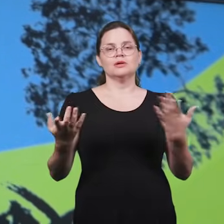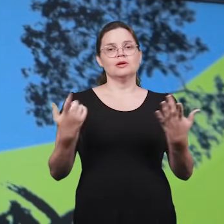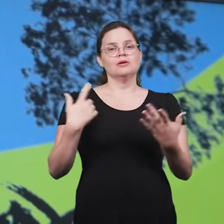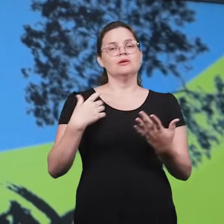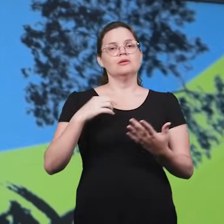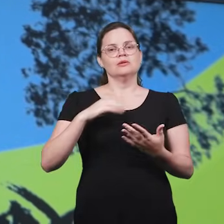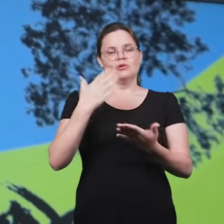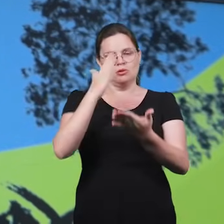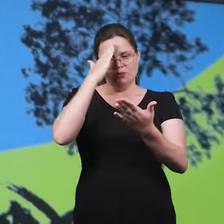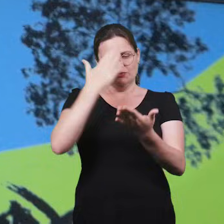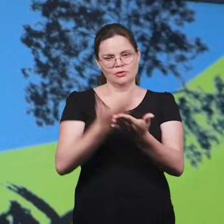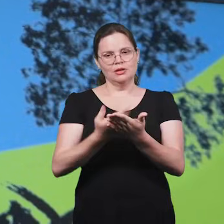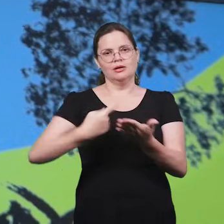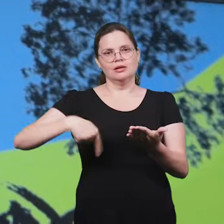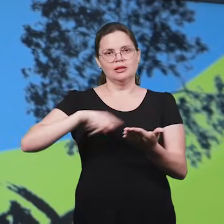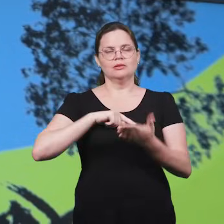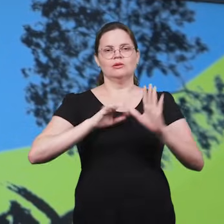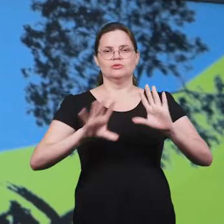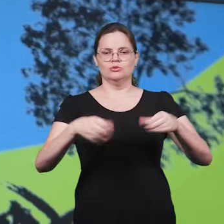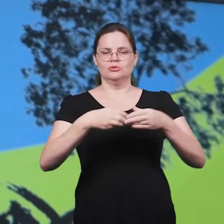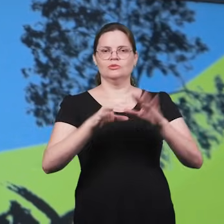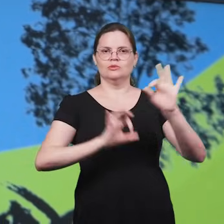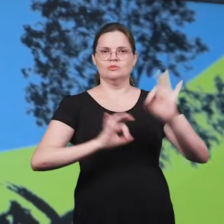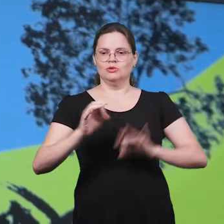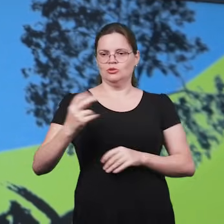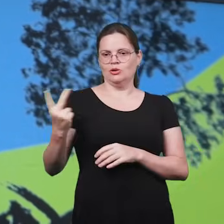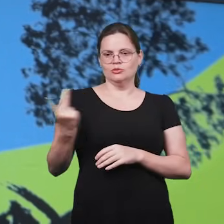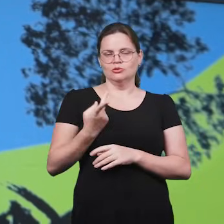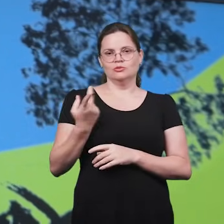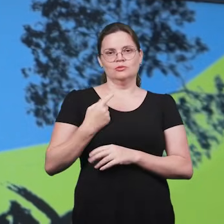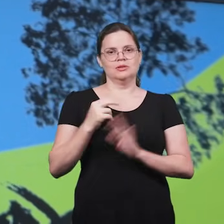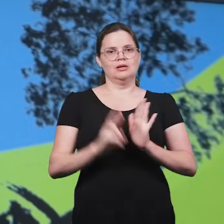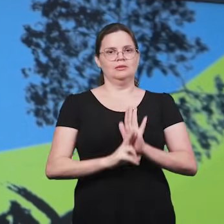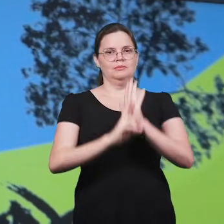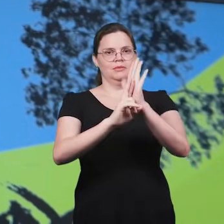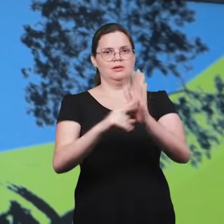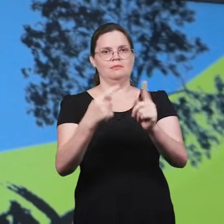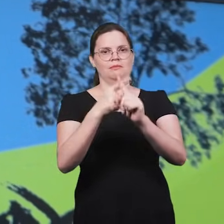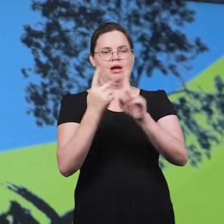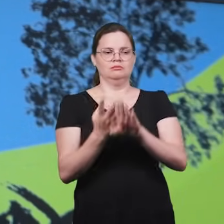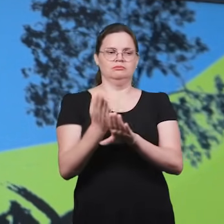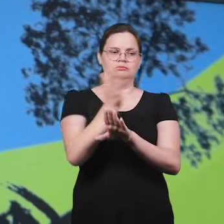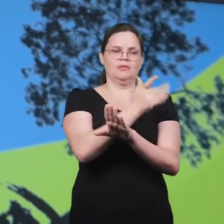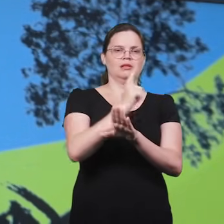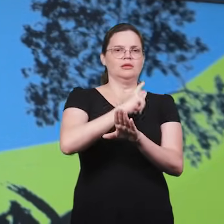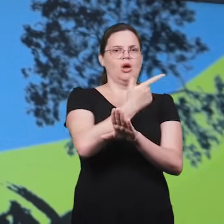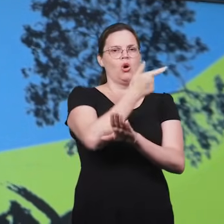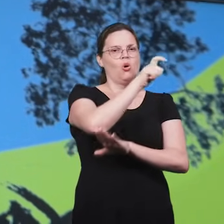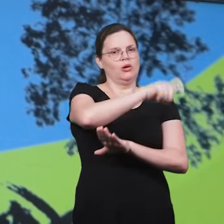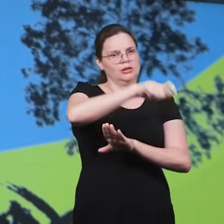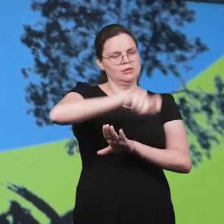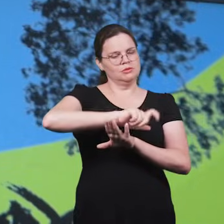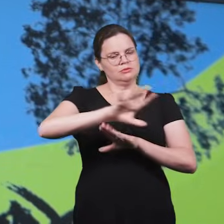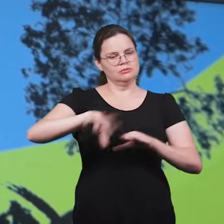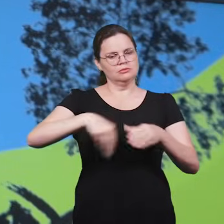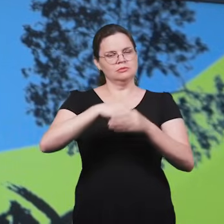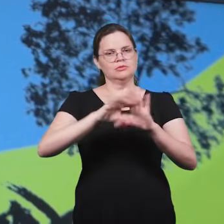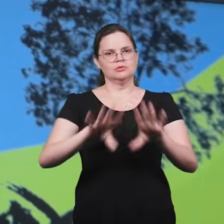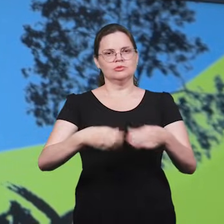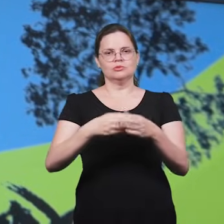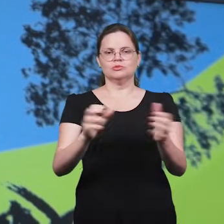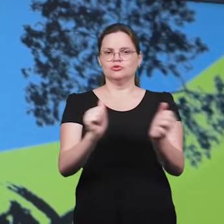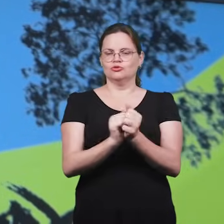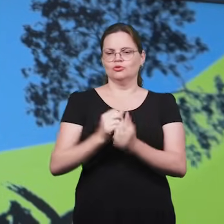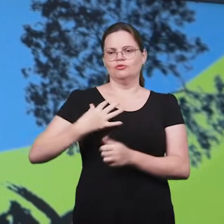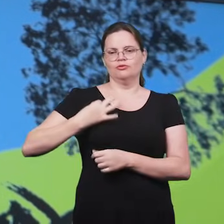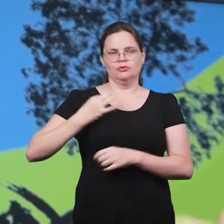e Método, que nós aqui representamos, mas que tem uma série de outros colaboradores, voluntários como